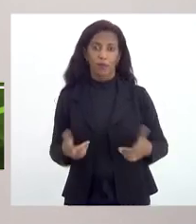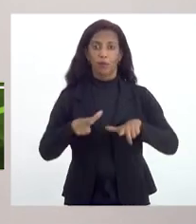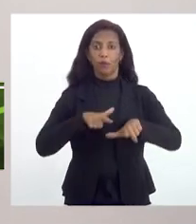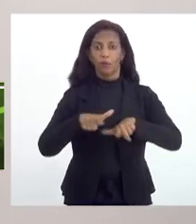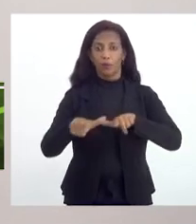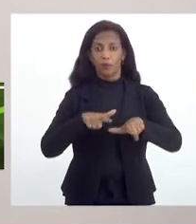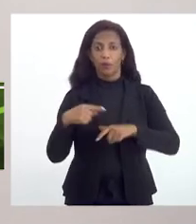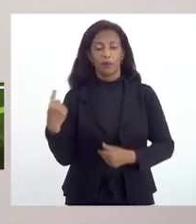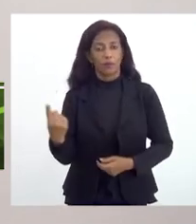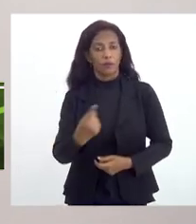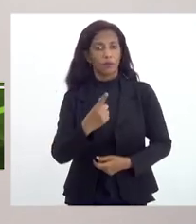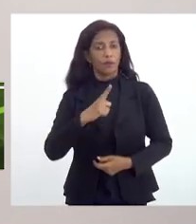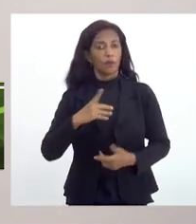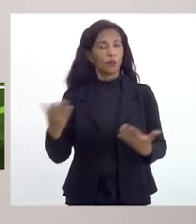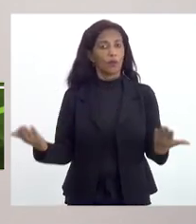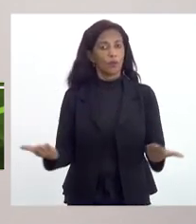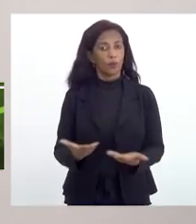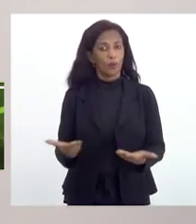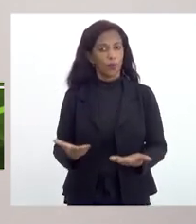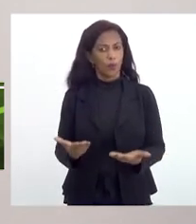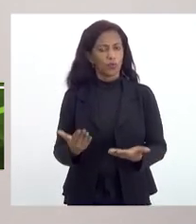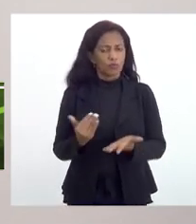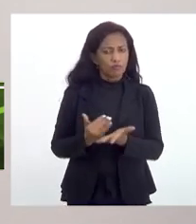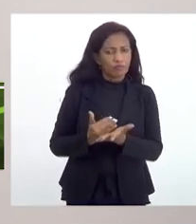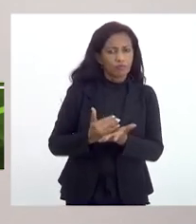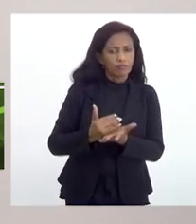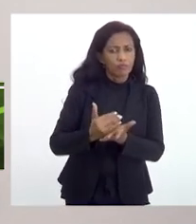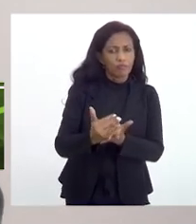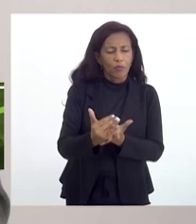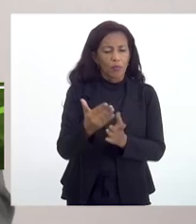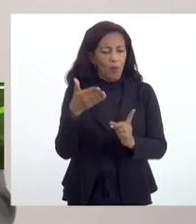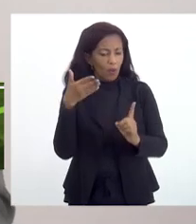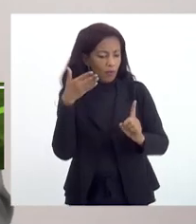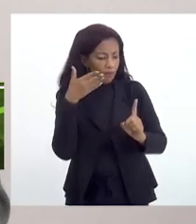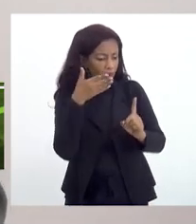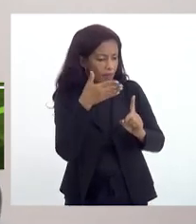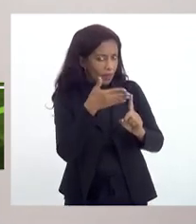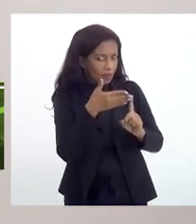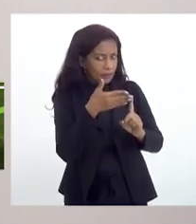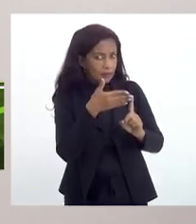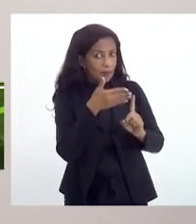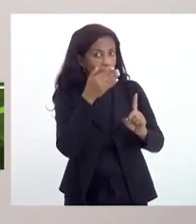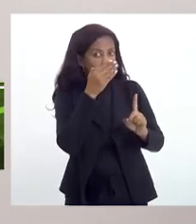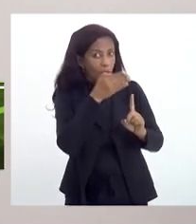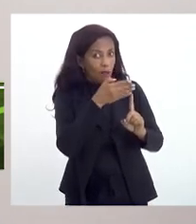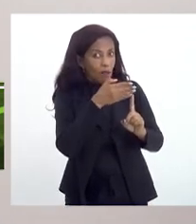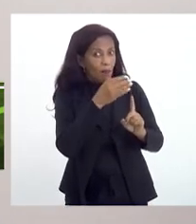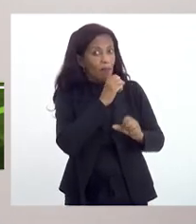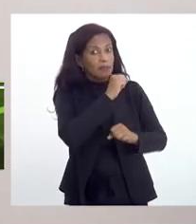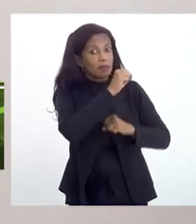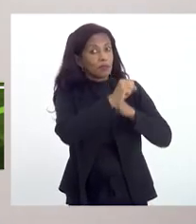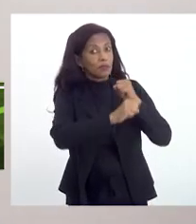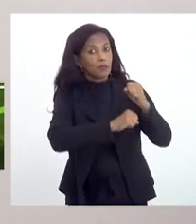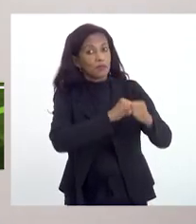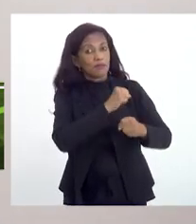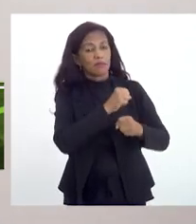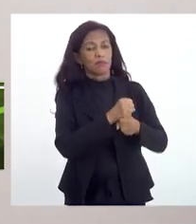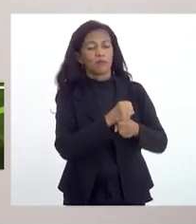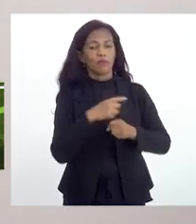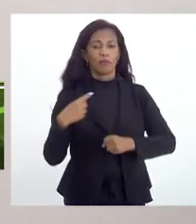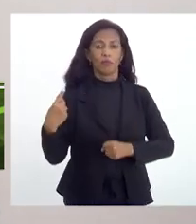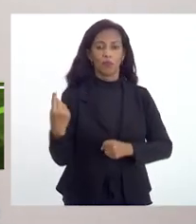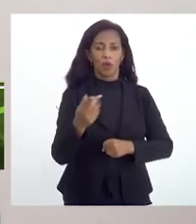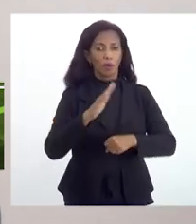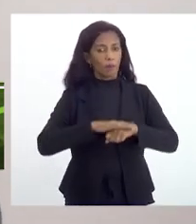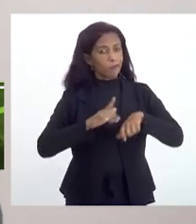trabalho que nós teremos hoje é começar com uma referência, mas, a partir do ano que vem, nós